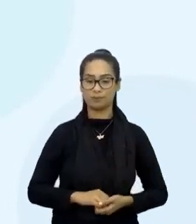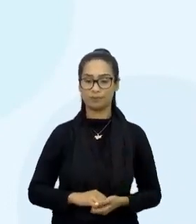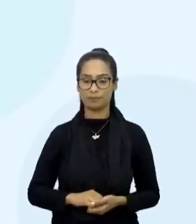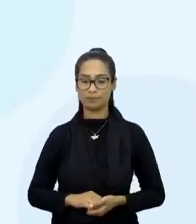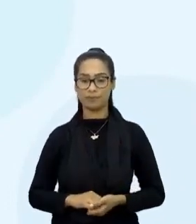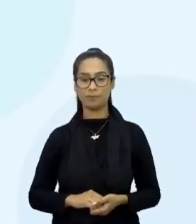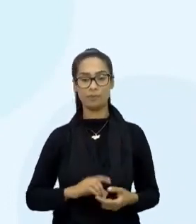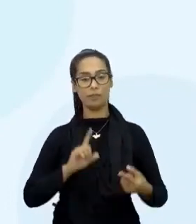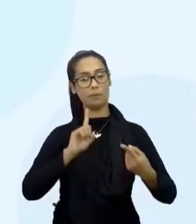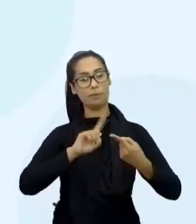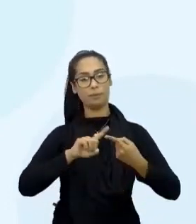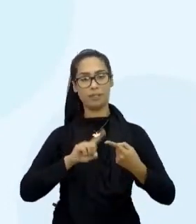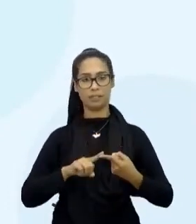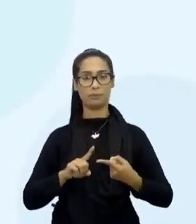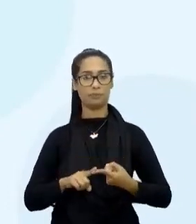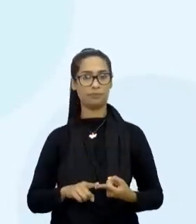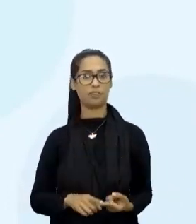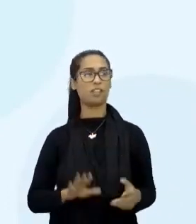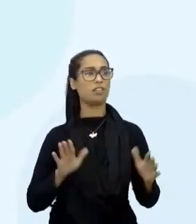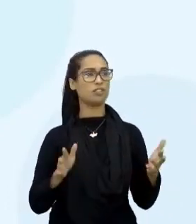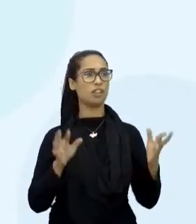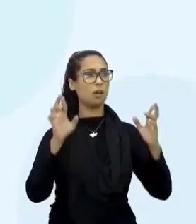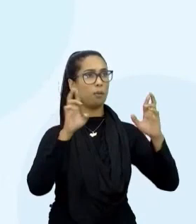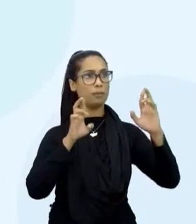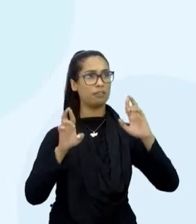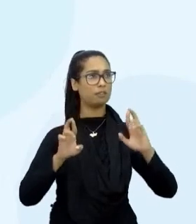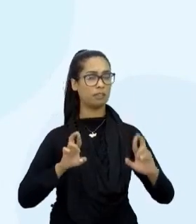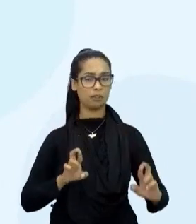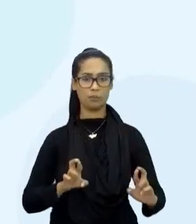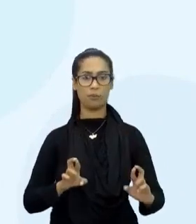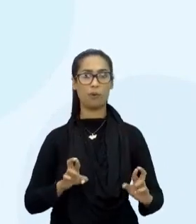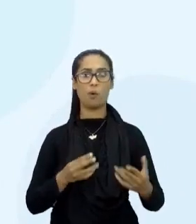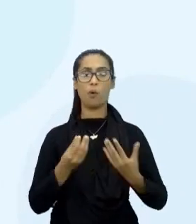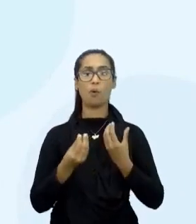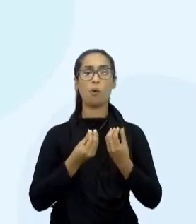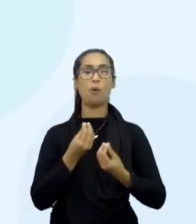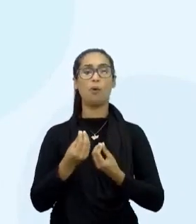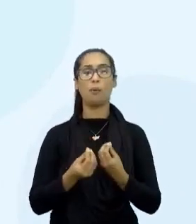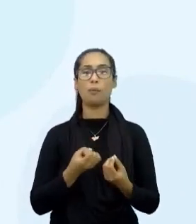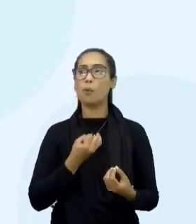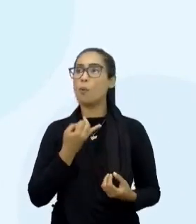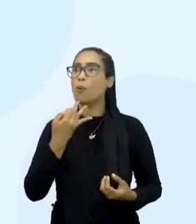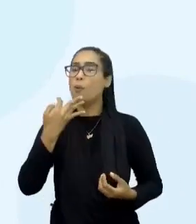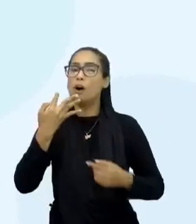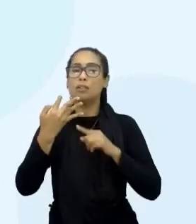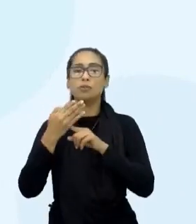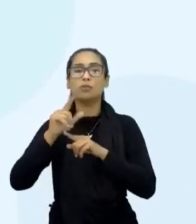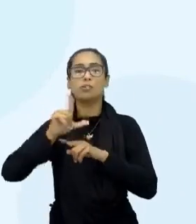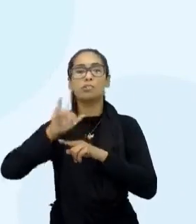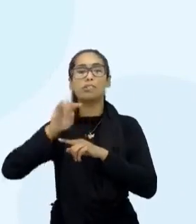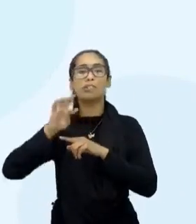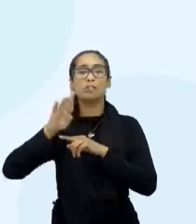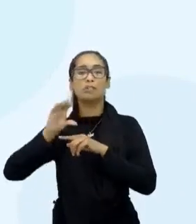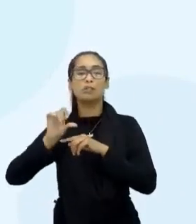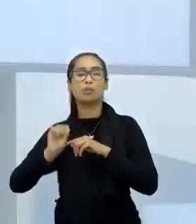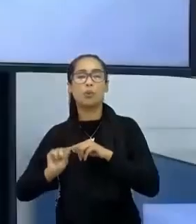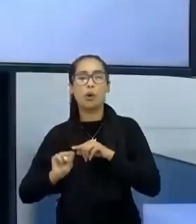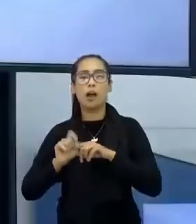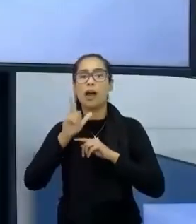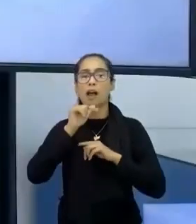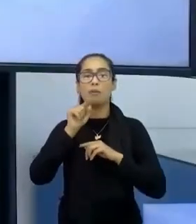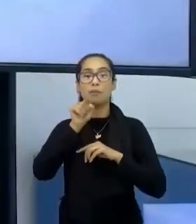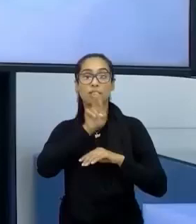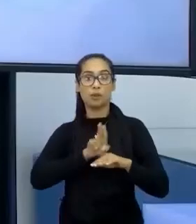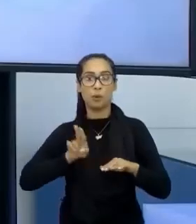Então, você já parou para observar qual a quantidade de água que você realmente usa? Era o que eu estava falando aqui agora. São